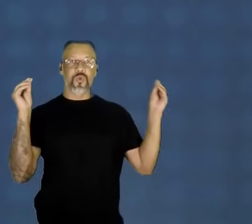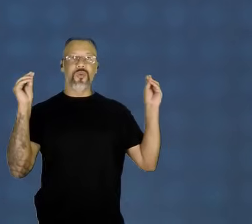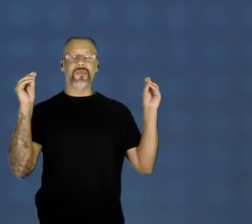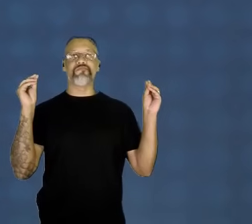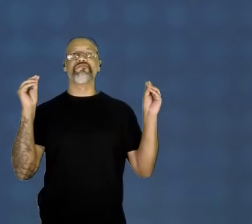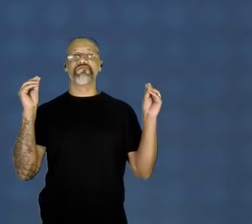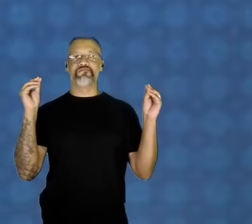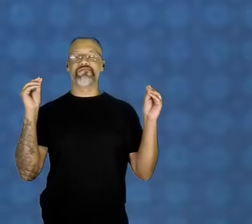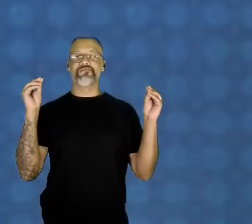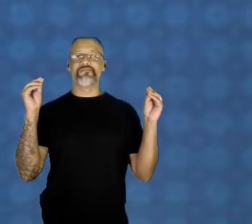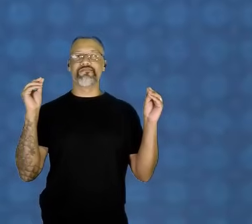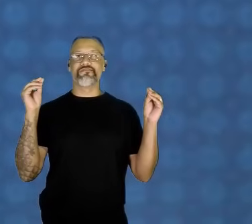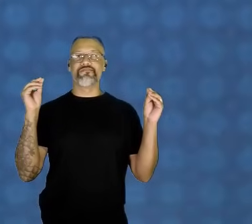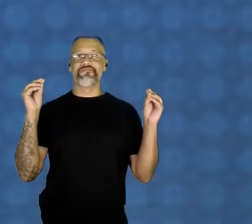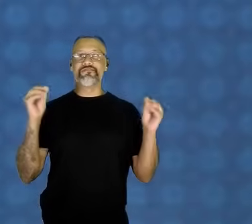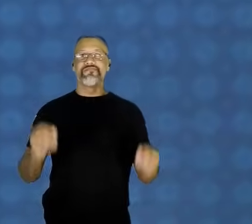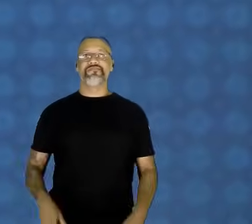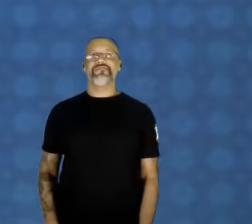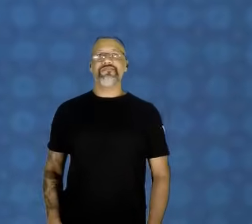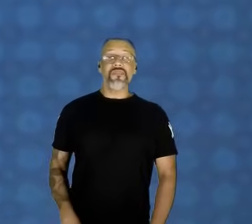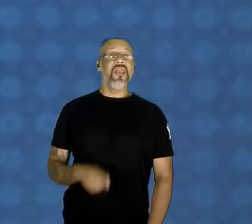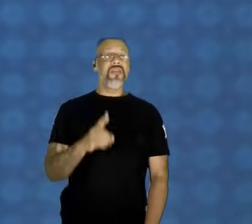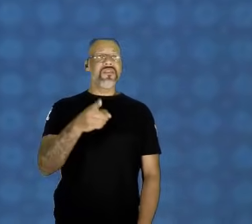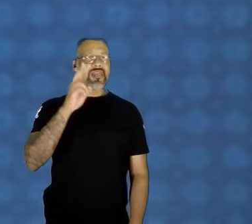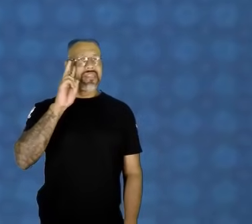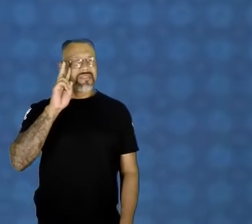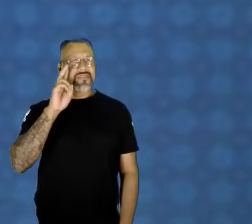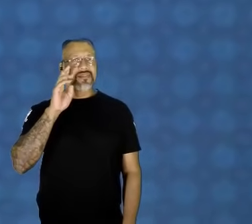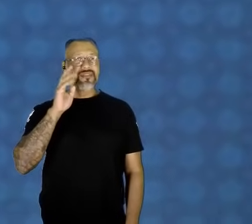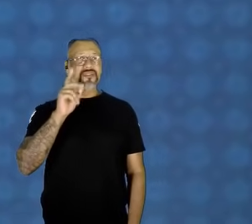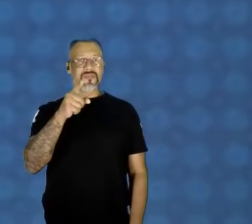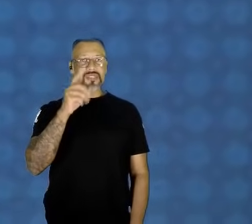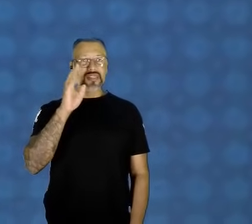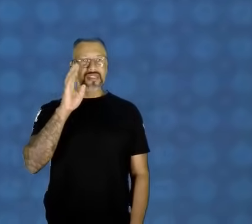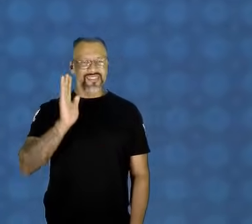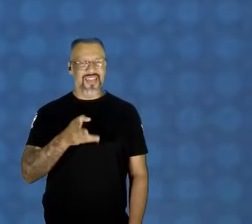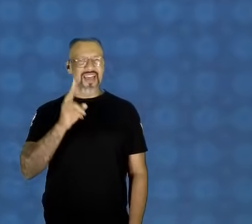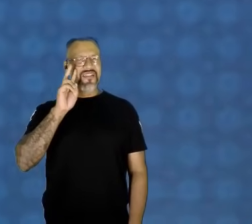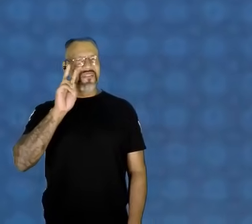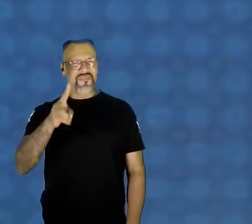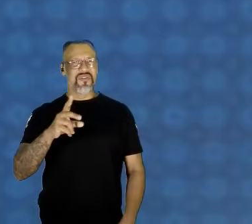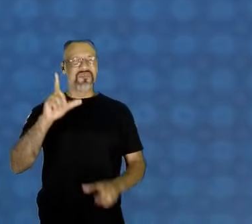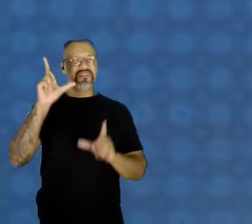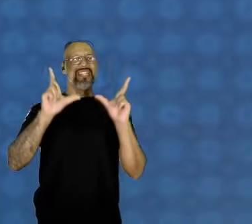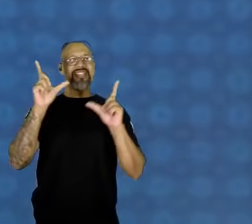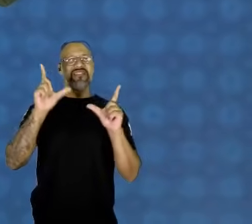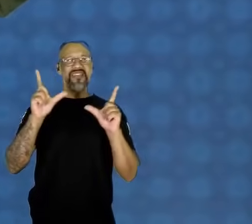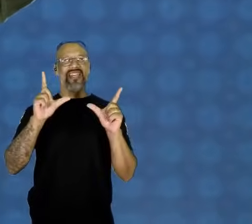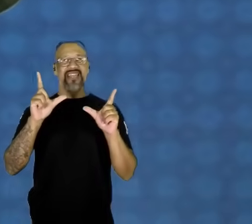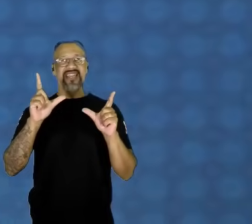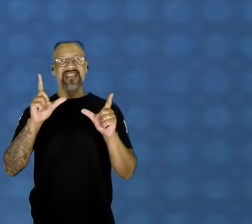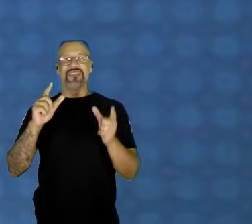TV de aparelhos que prometem deixar o abdômen trincado, né?